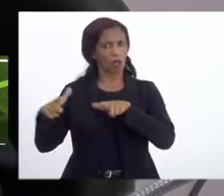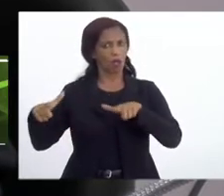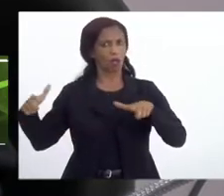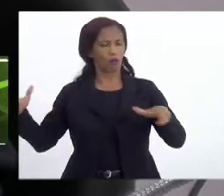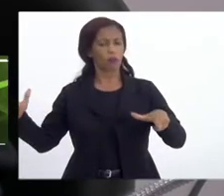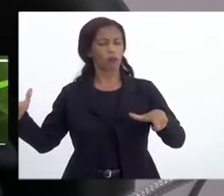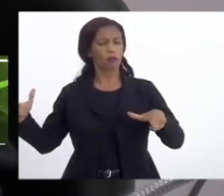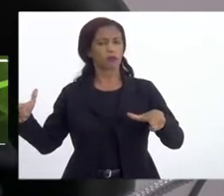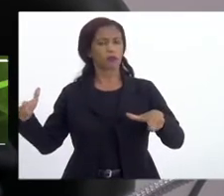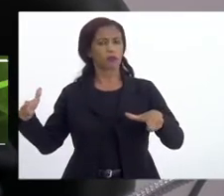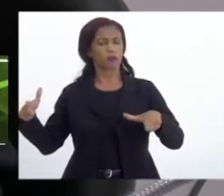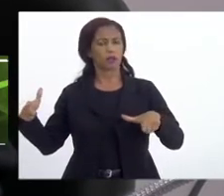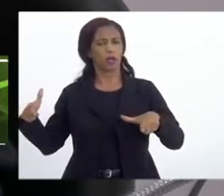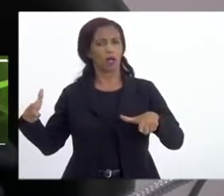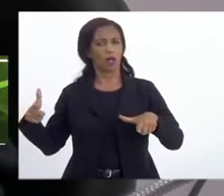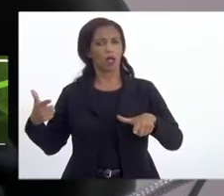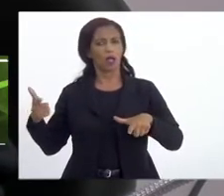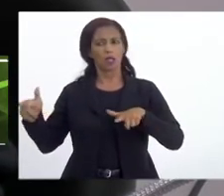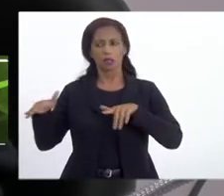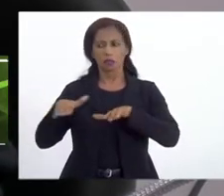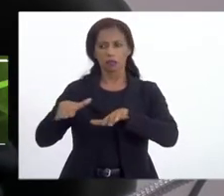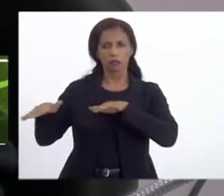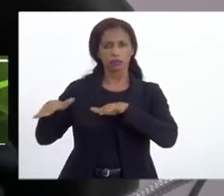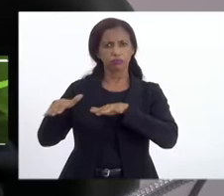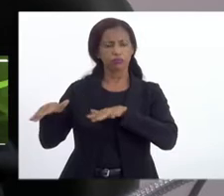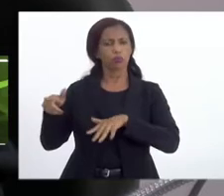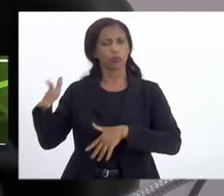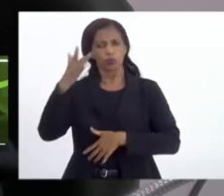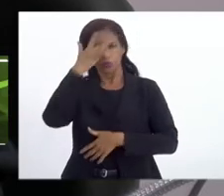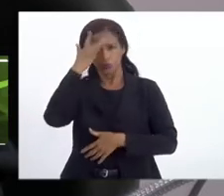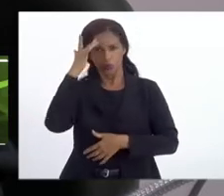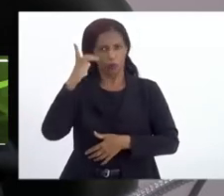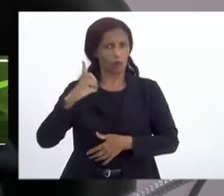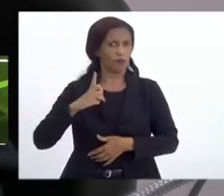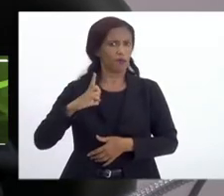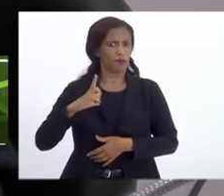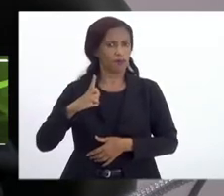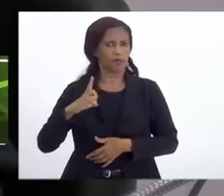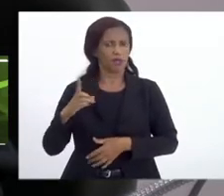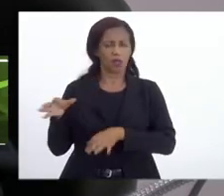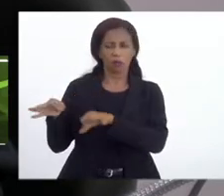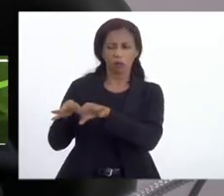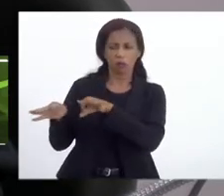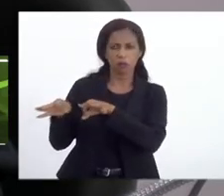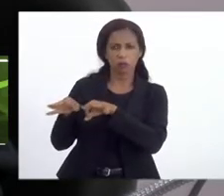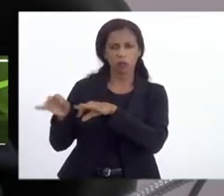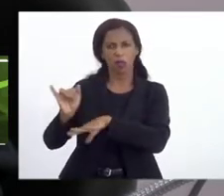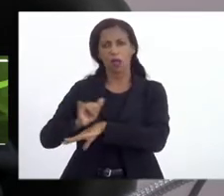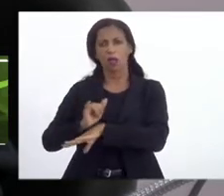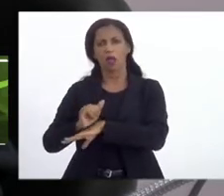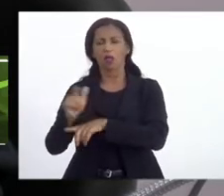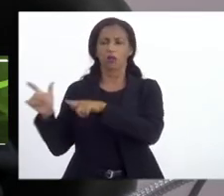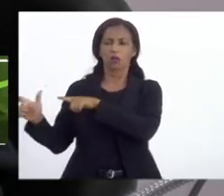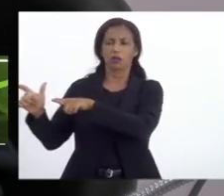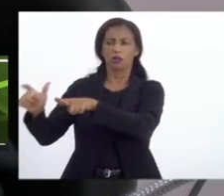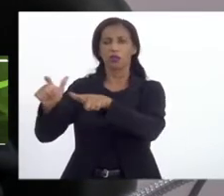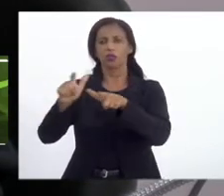né, o fluxo e essa demanda. E se vocês têm um mapeamento desses